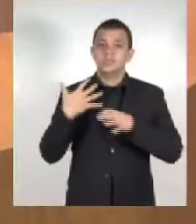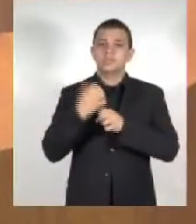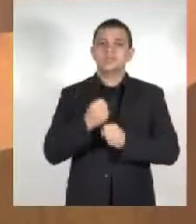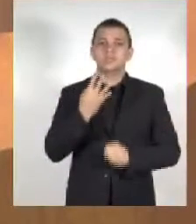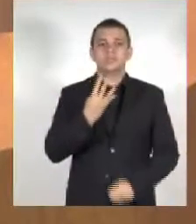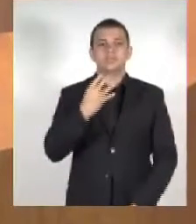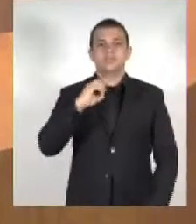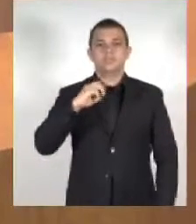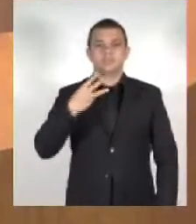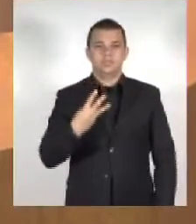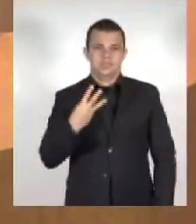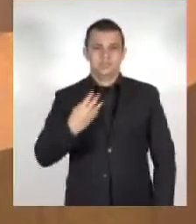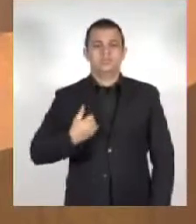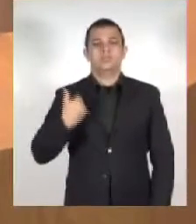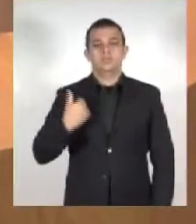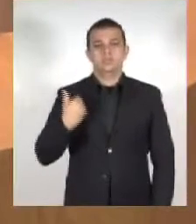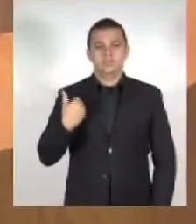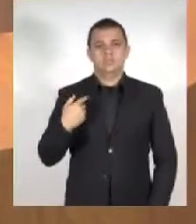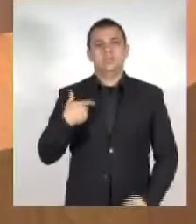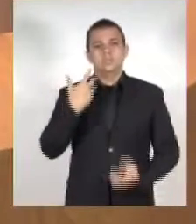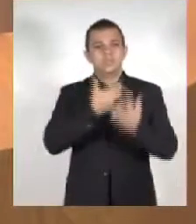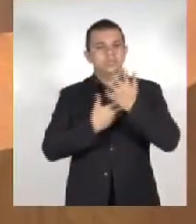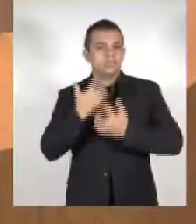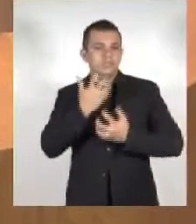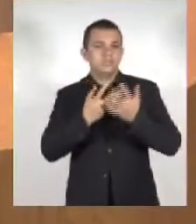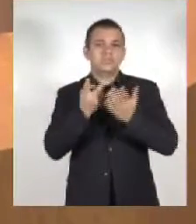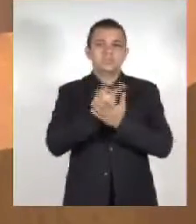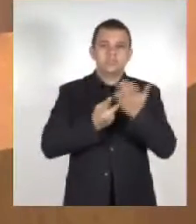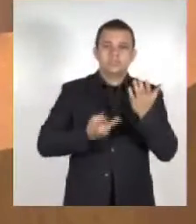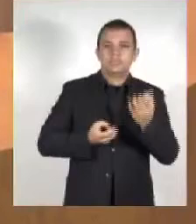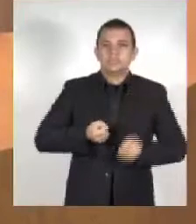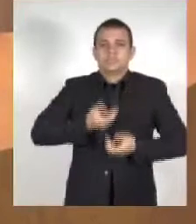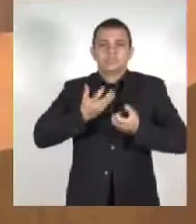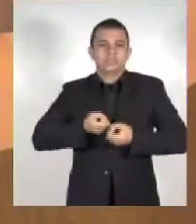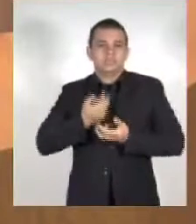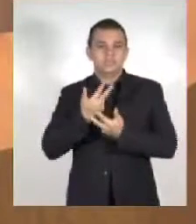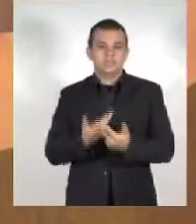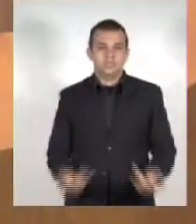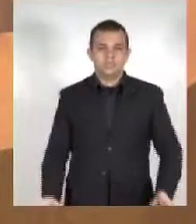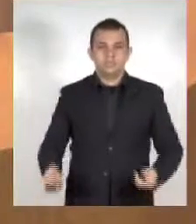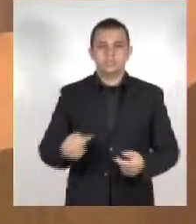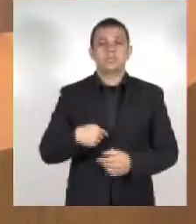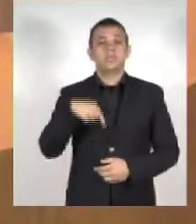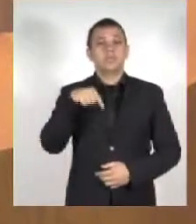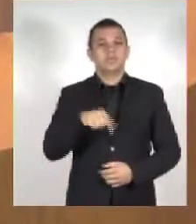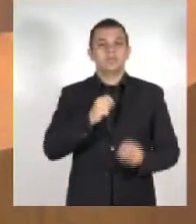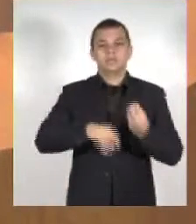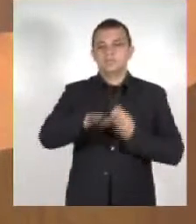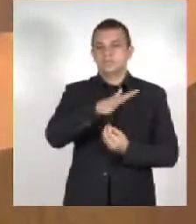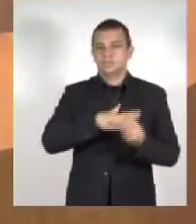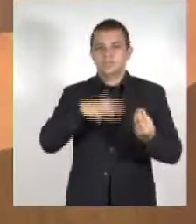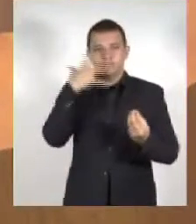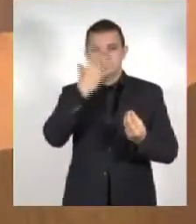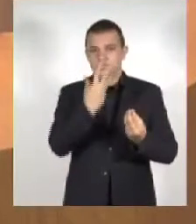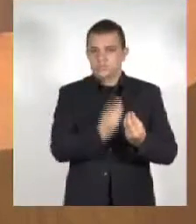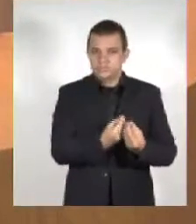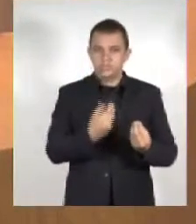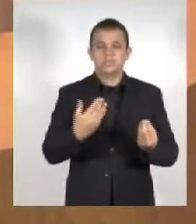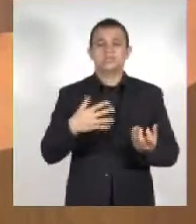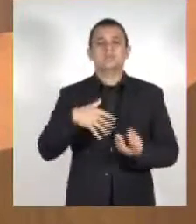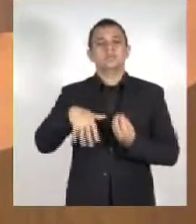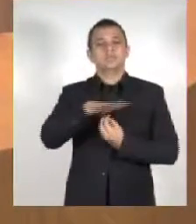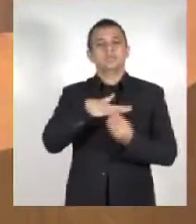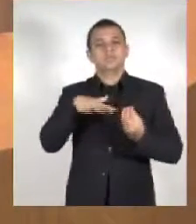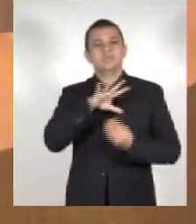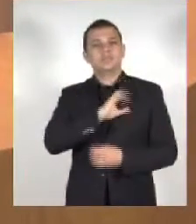anos, cantada em verso e prosa, a nossa querida Ilha Magnética, a nossa querida Ilha do Amor, a